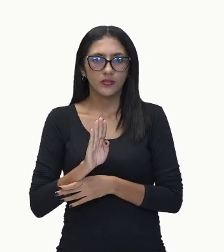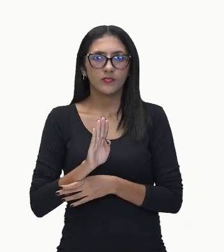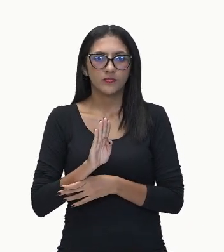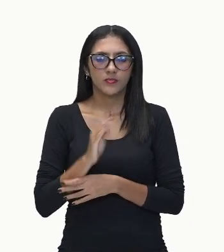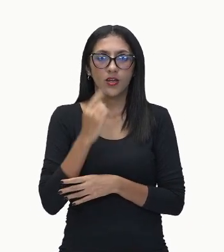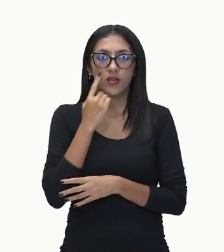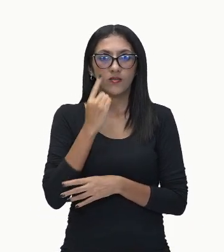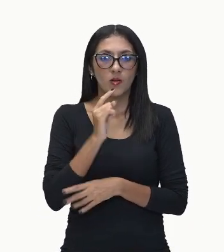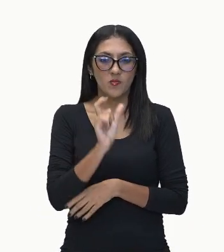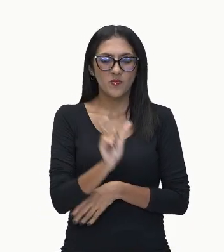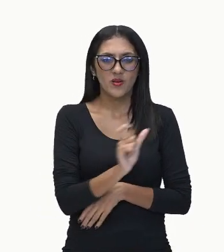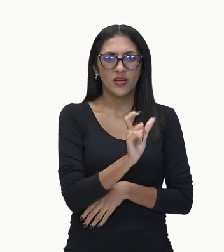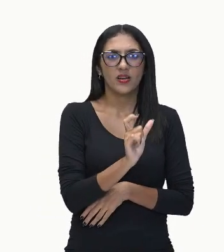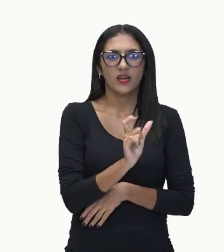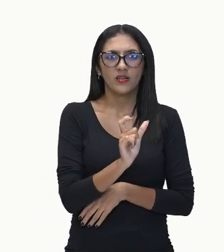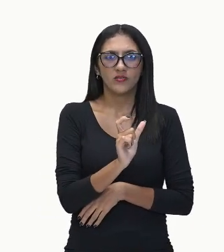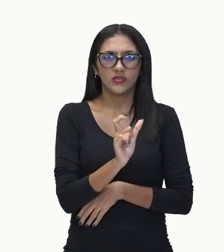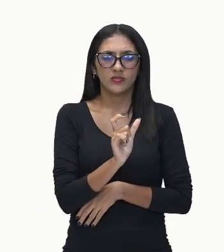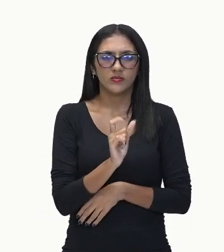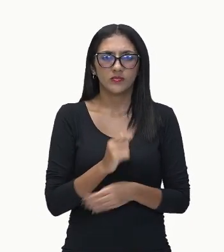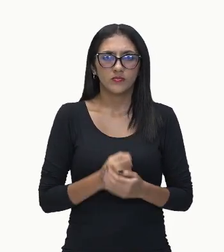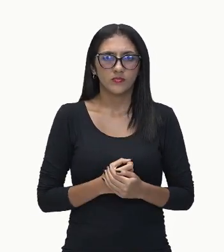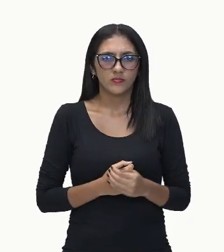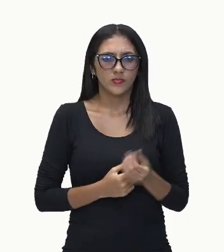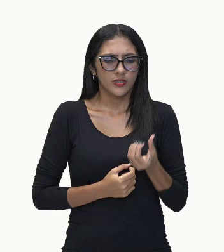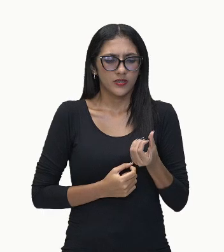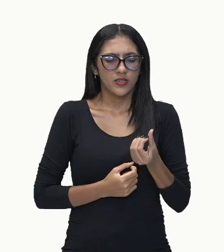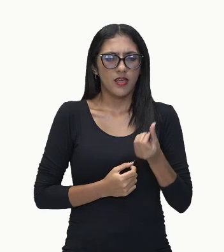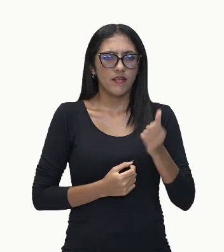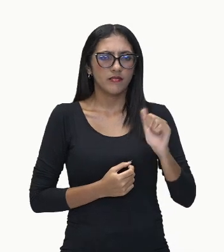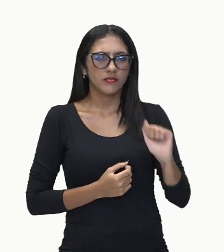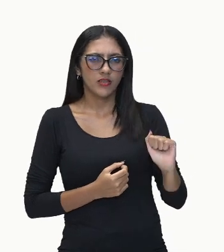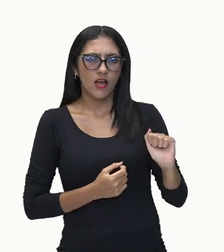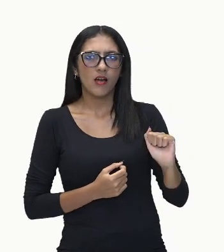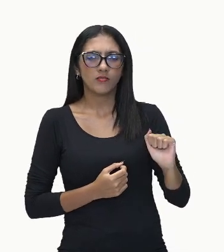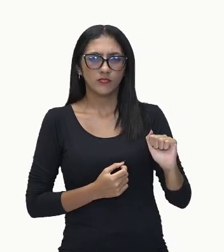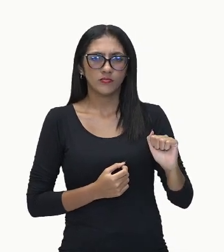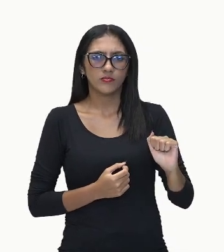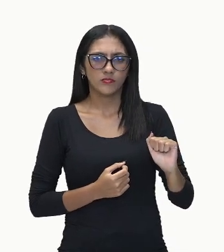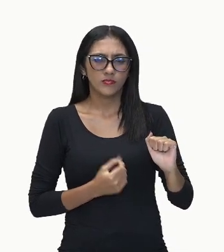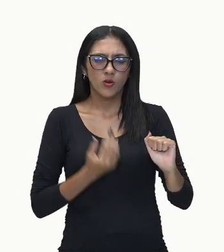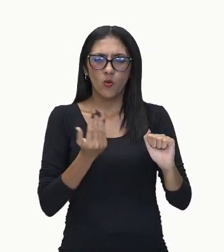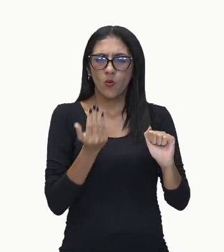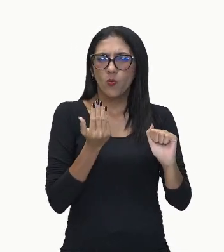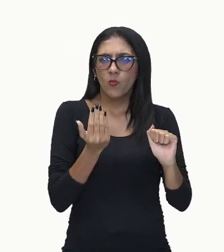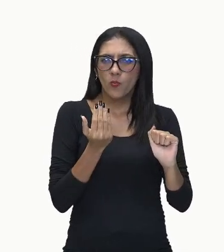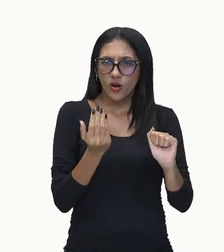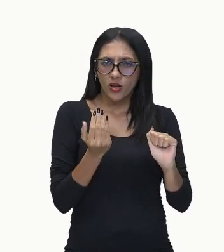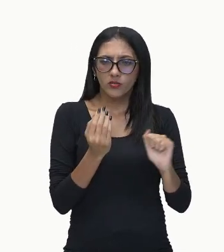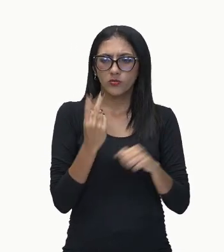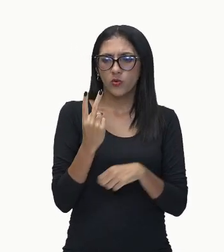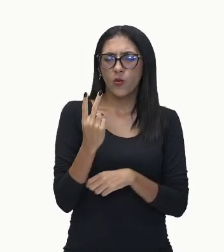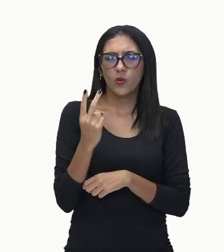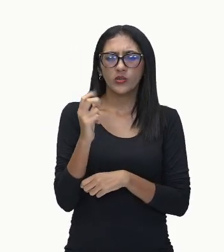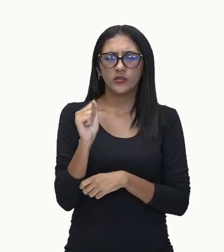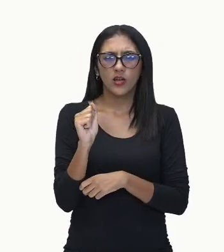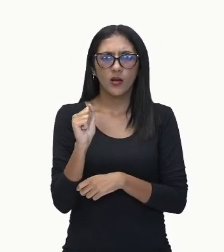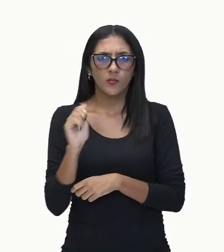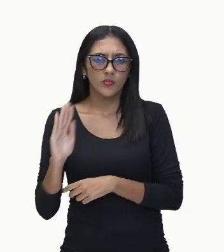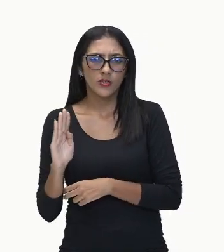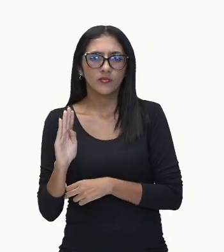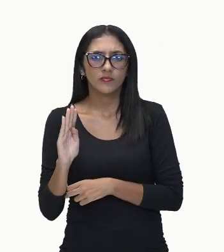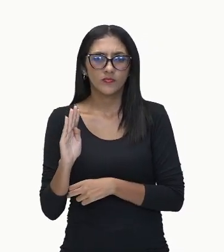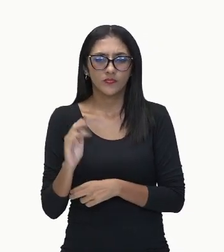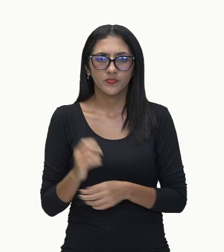6 a ó fazendo a comparação entre os termos o termo linear igual a 2 AB e aí nós podem nós temos a